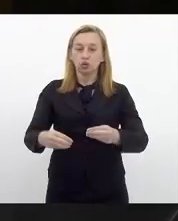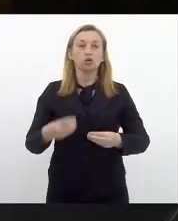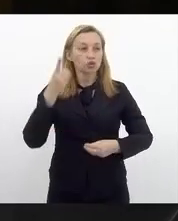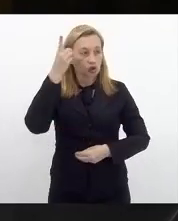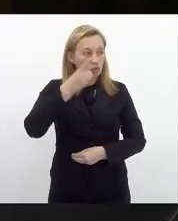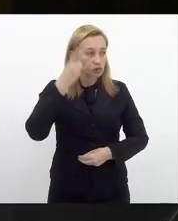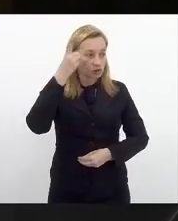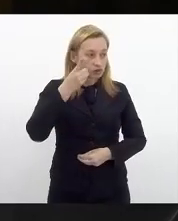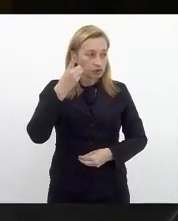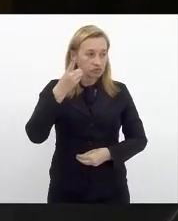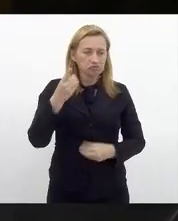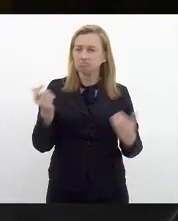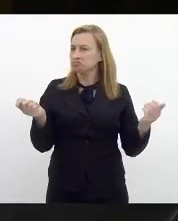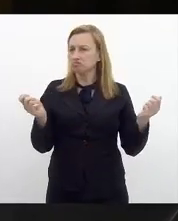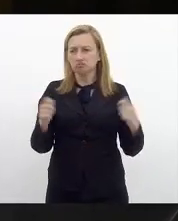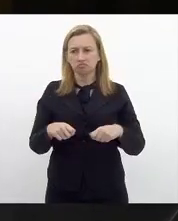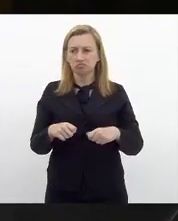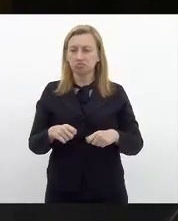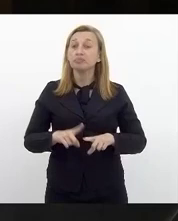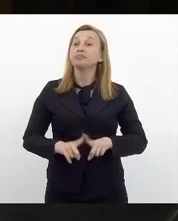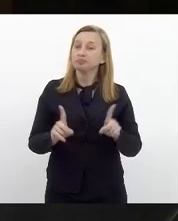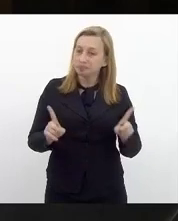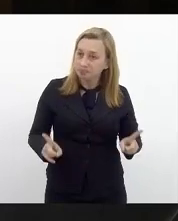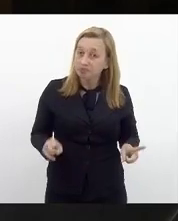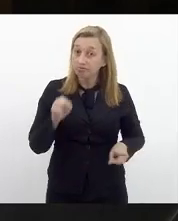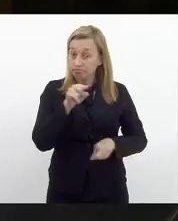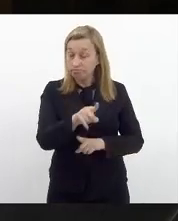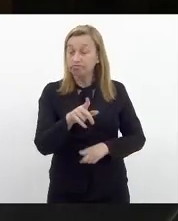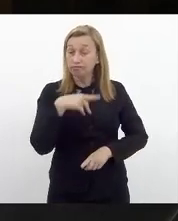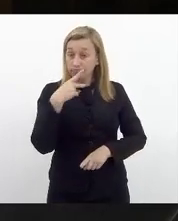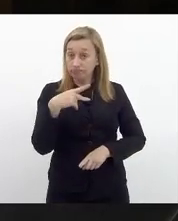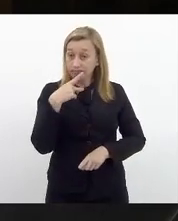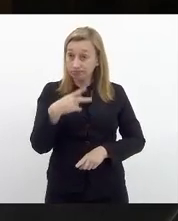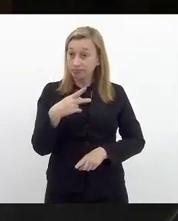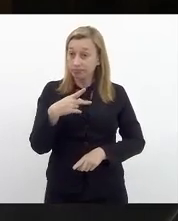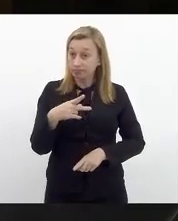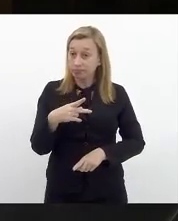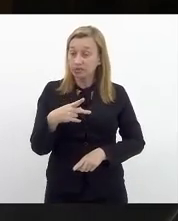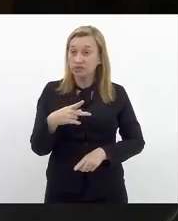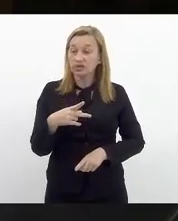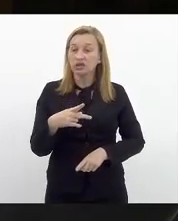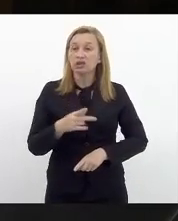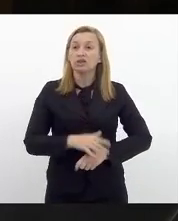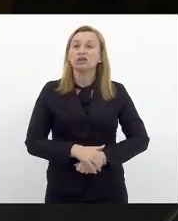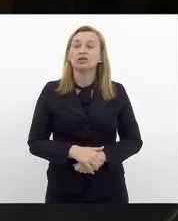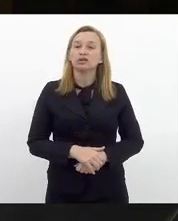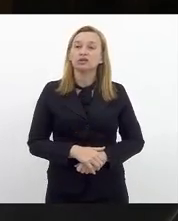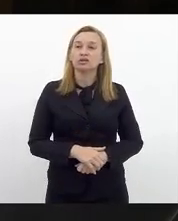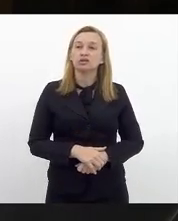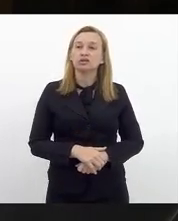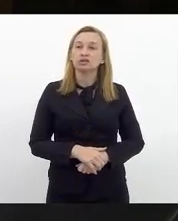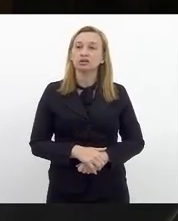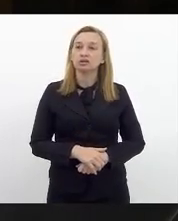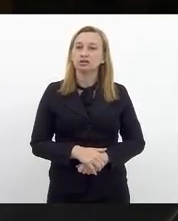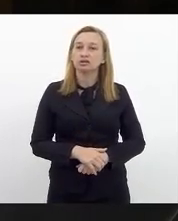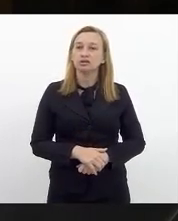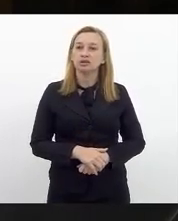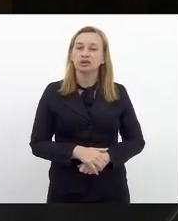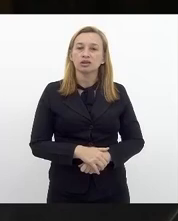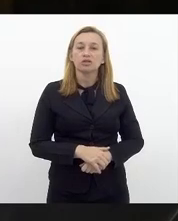Fluminense não precisaria disso mas aqui tá dizendo que passou ser um de verde para do Parlamento Fluminense